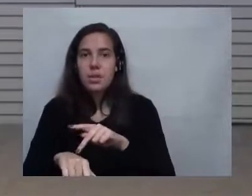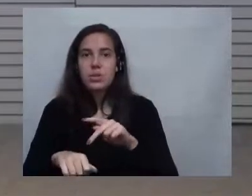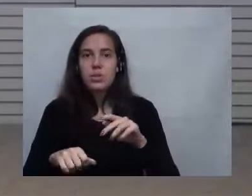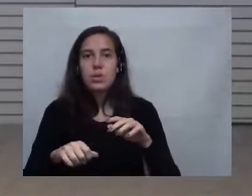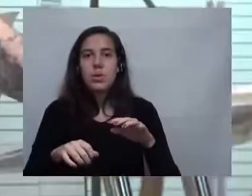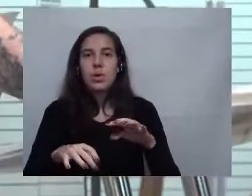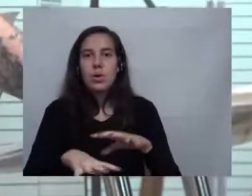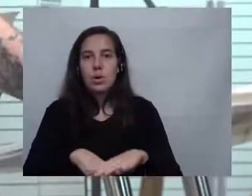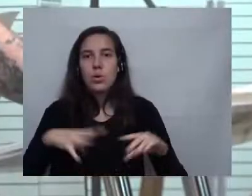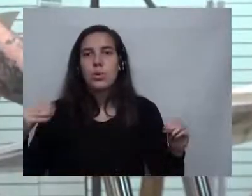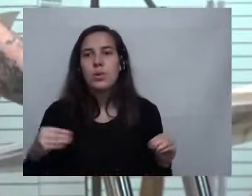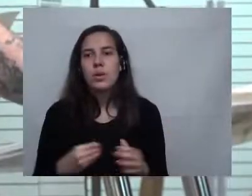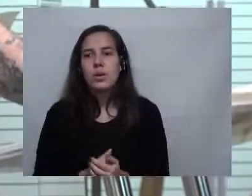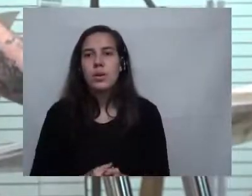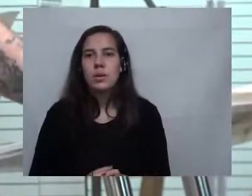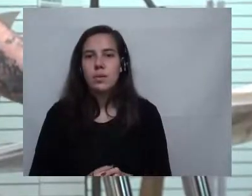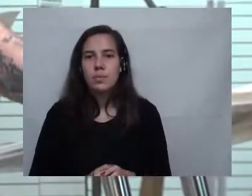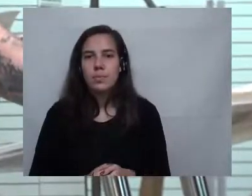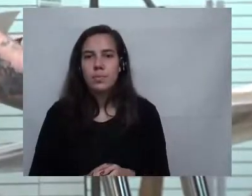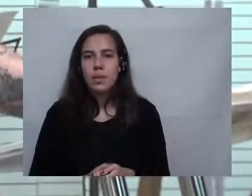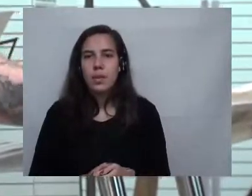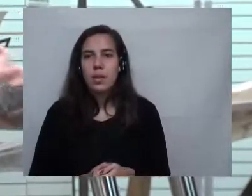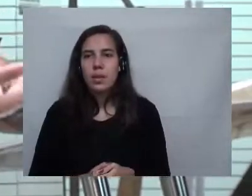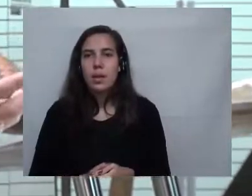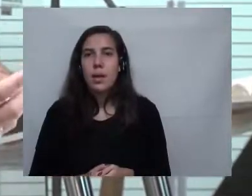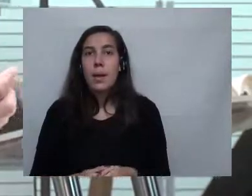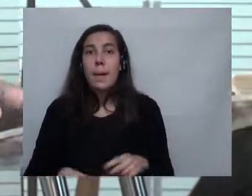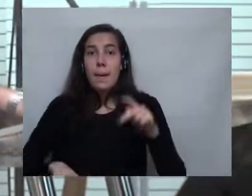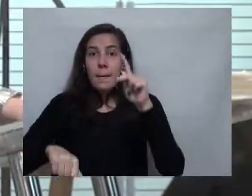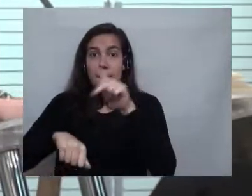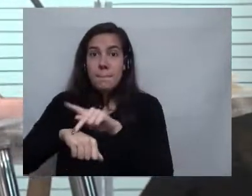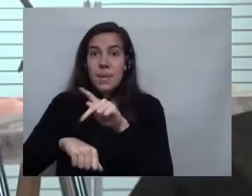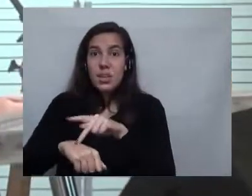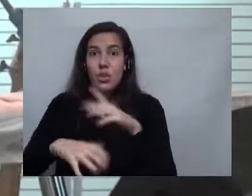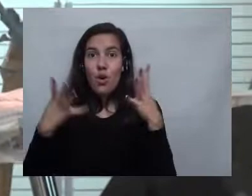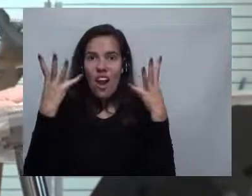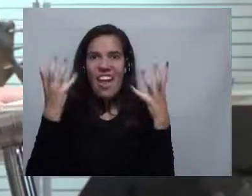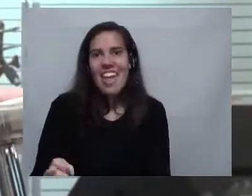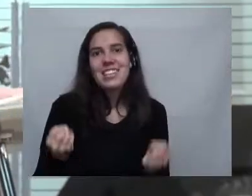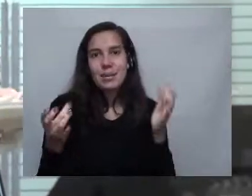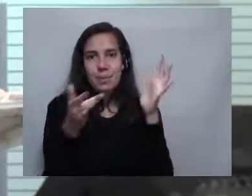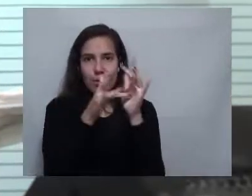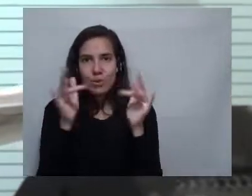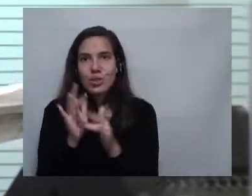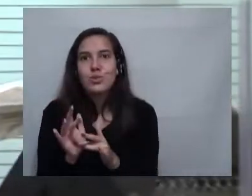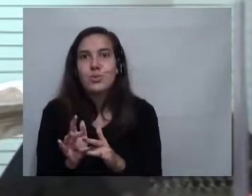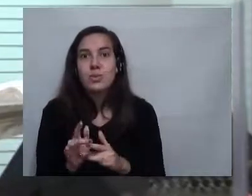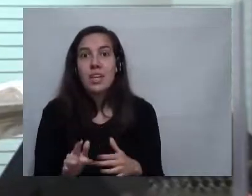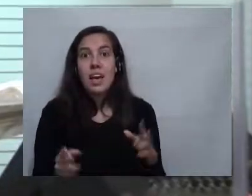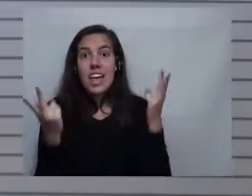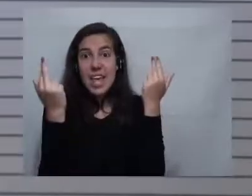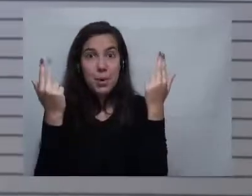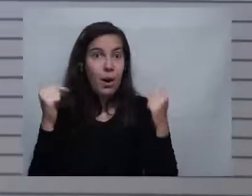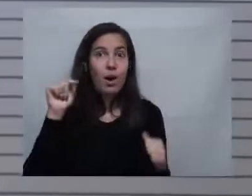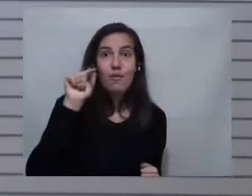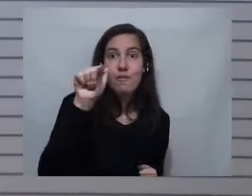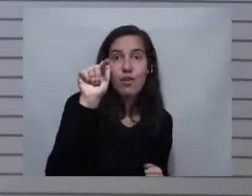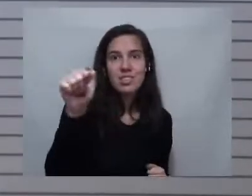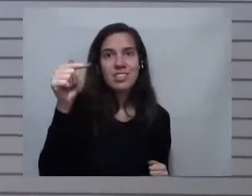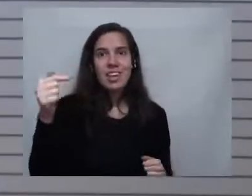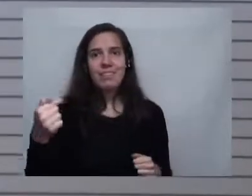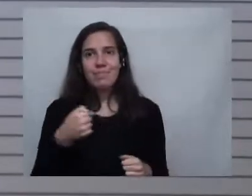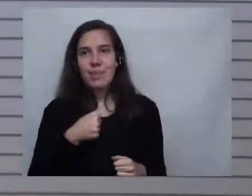é um pequeno Cristo o Cristão assim como você e eu E aí